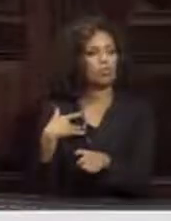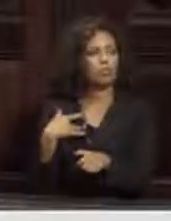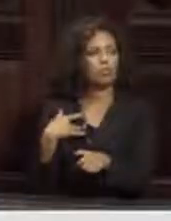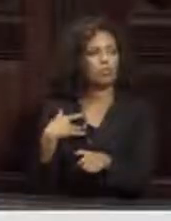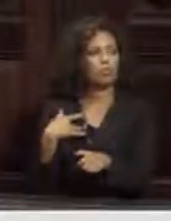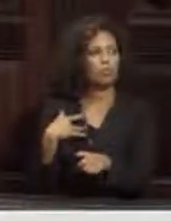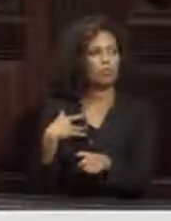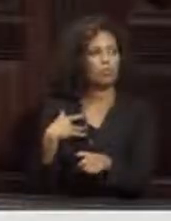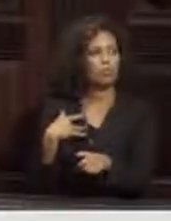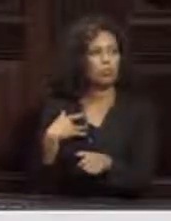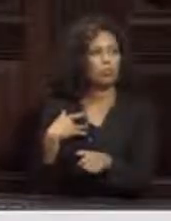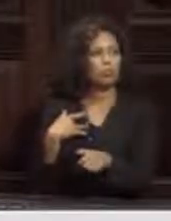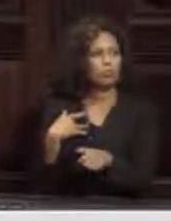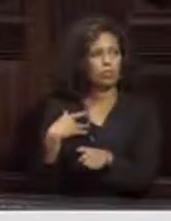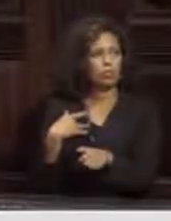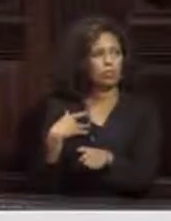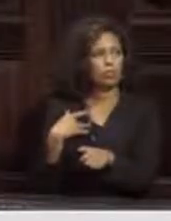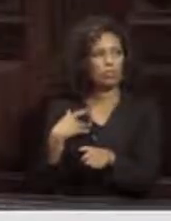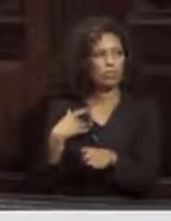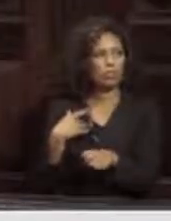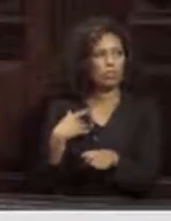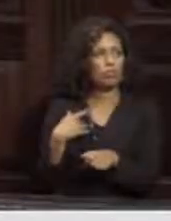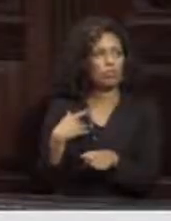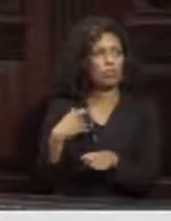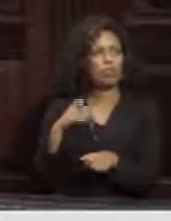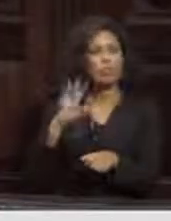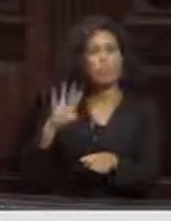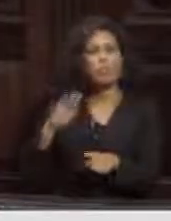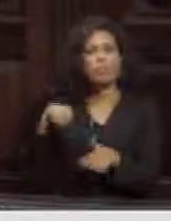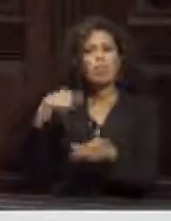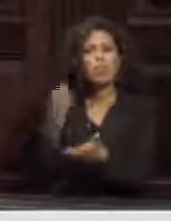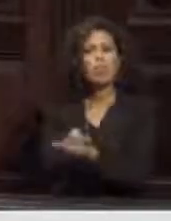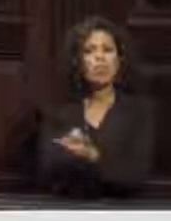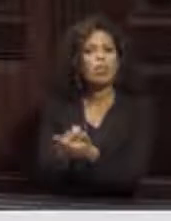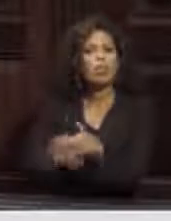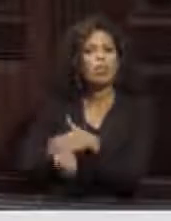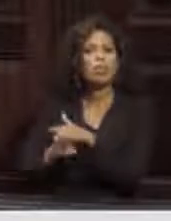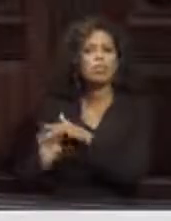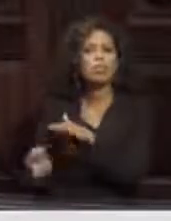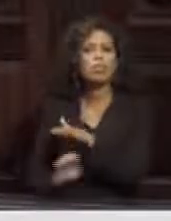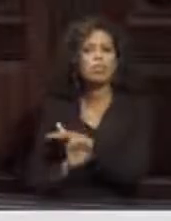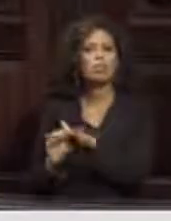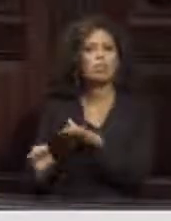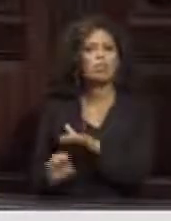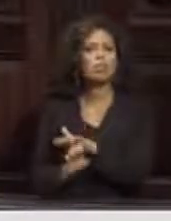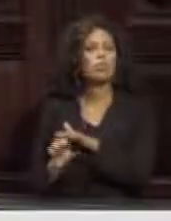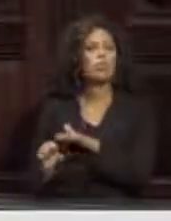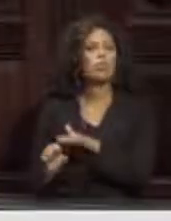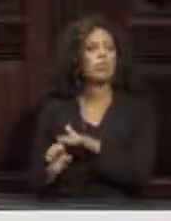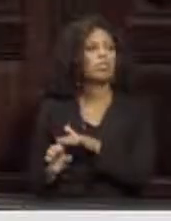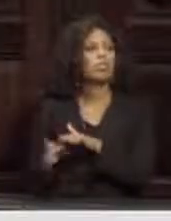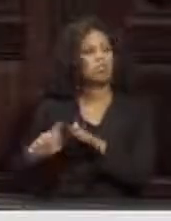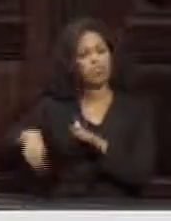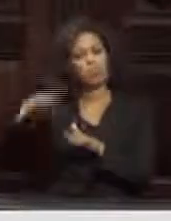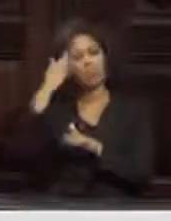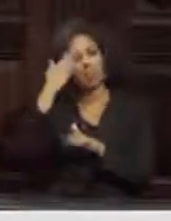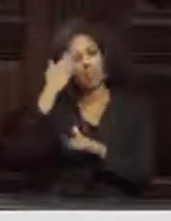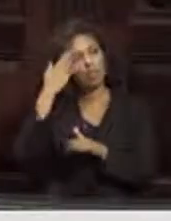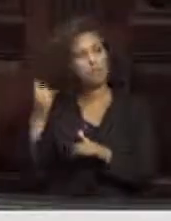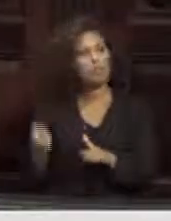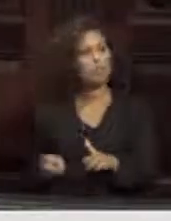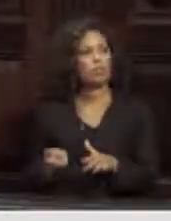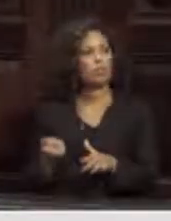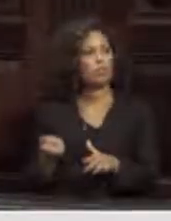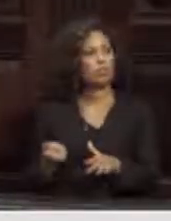pelo menos uma prioridade de fazer o pagamento a esses fornecedores? Também a assessoria que diz que tem dívidas também,